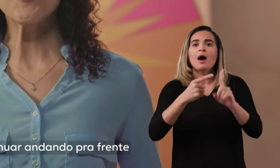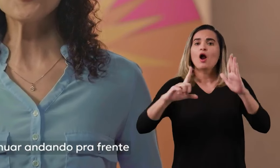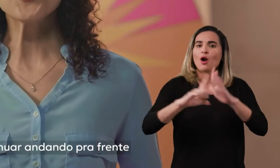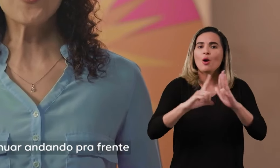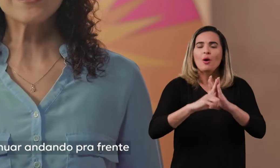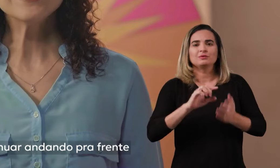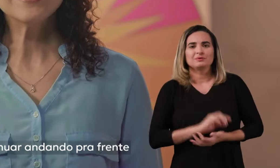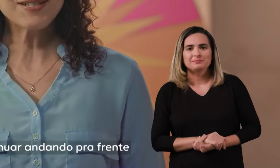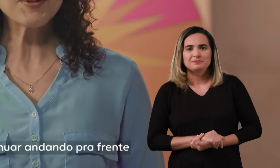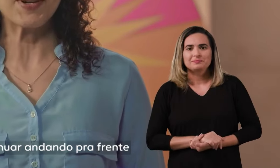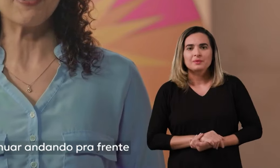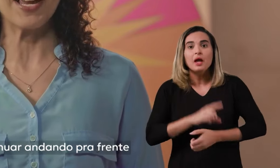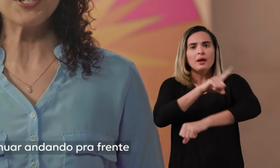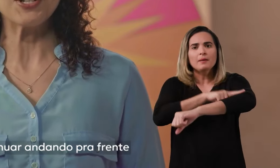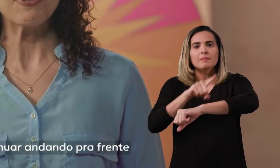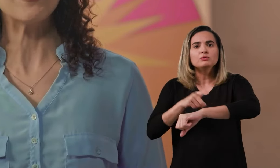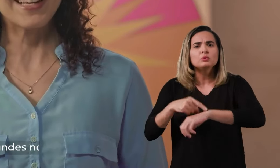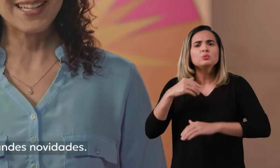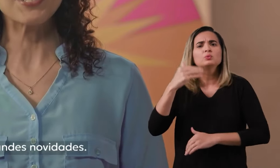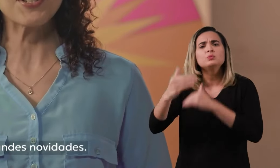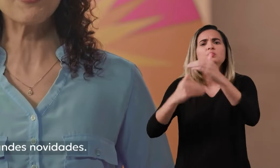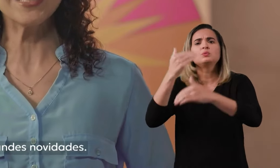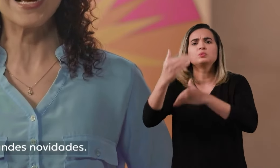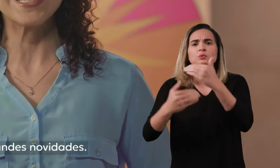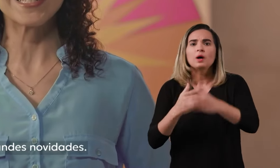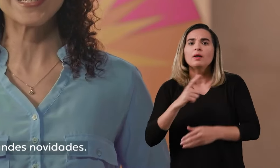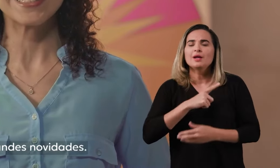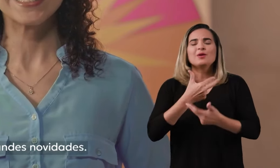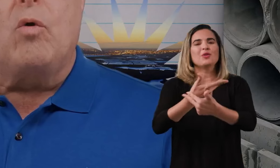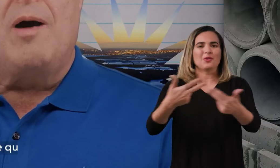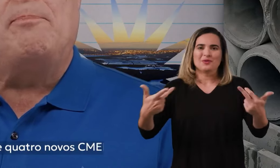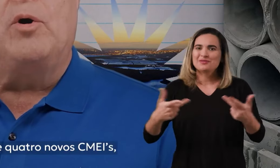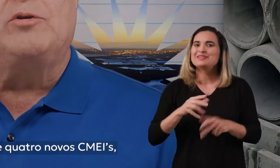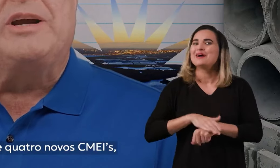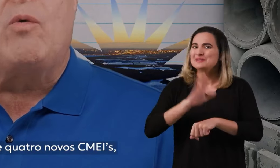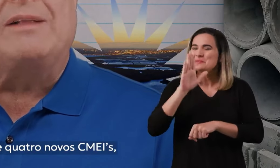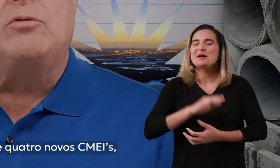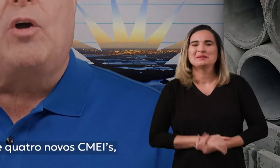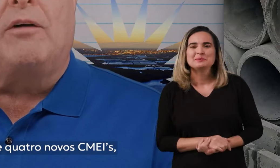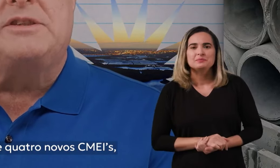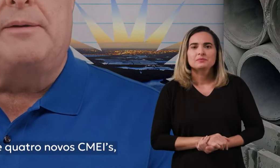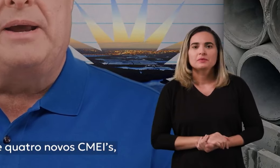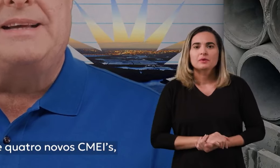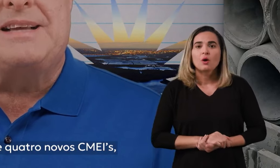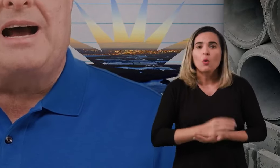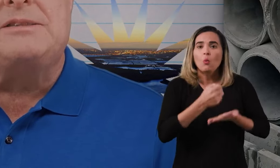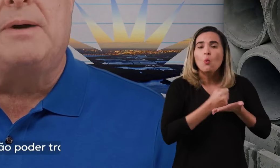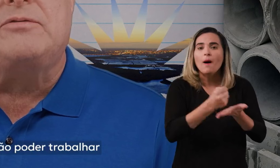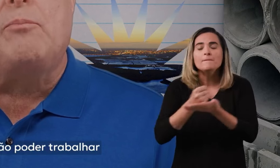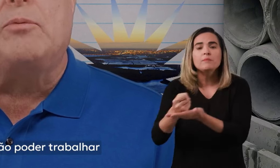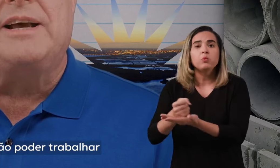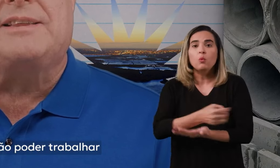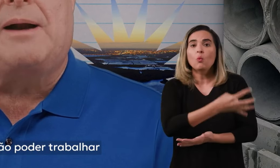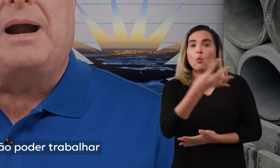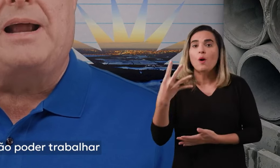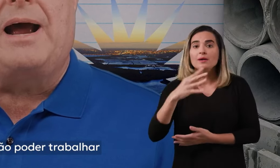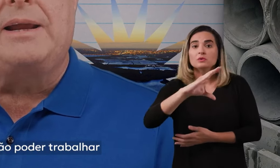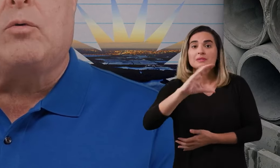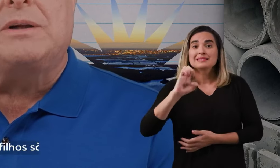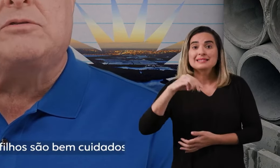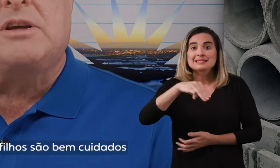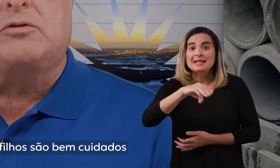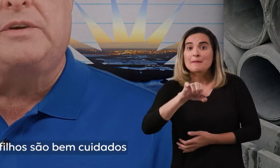ZN continuar andando para frente, vem grandes novidades. Com o apoio de 4 novos CMEIs, as mães vão poder